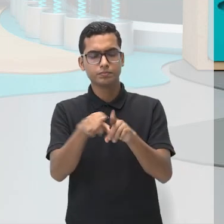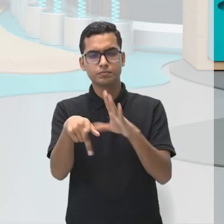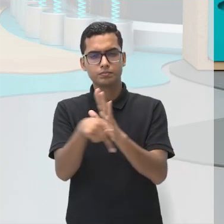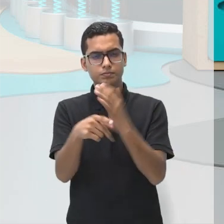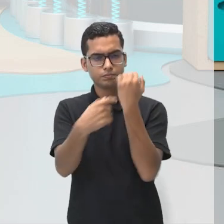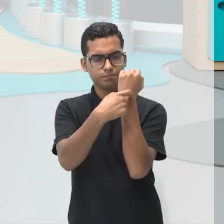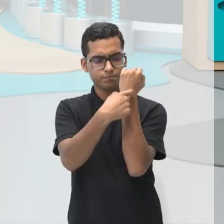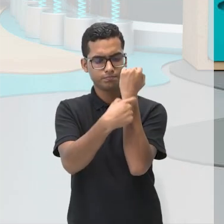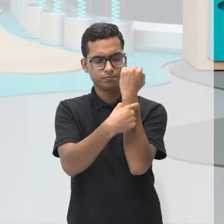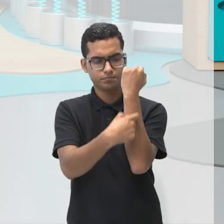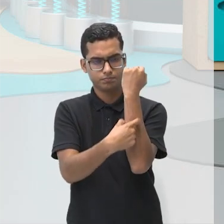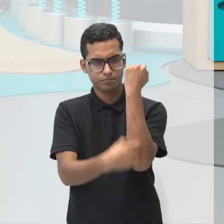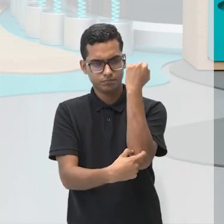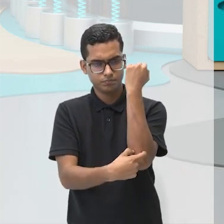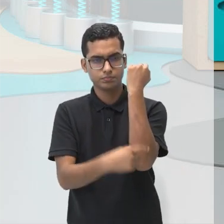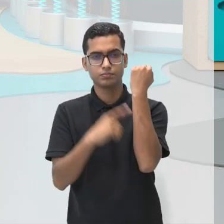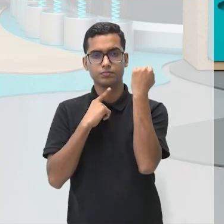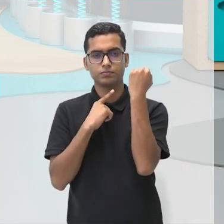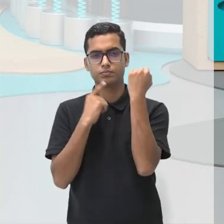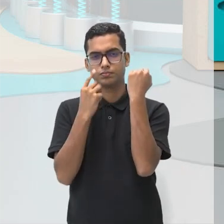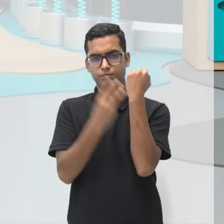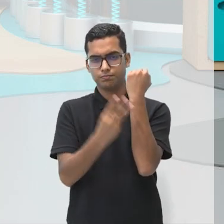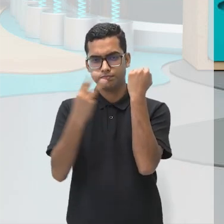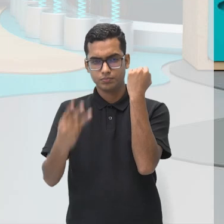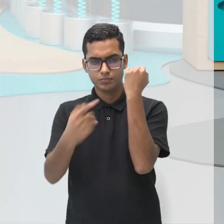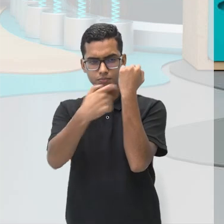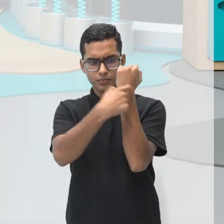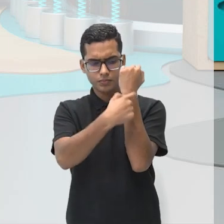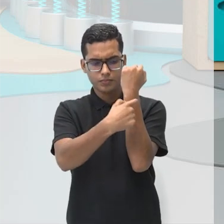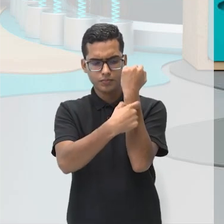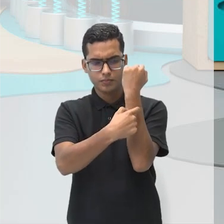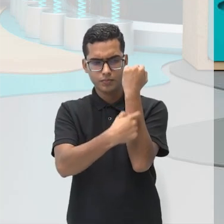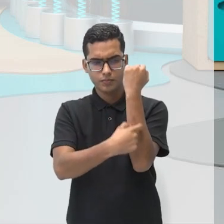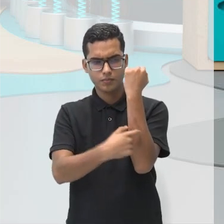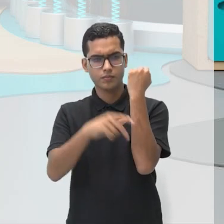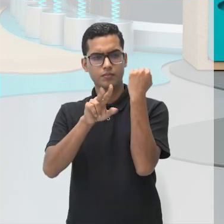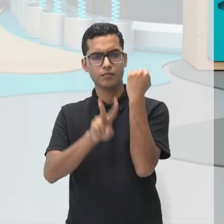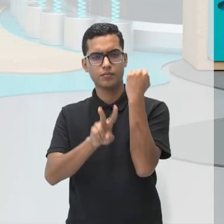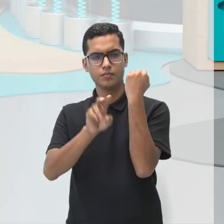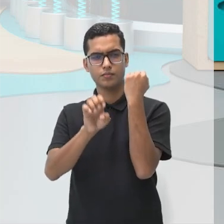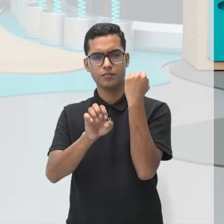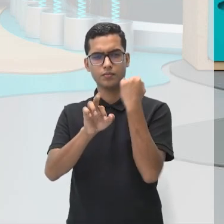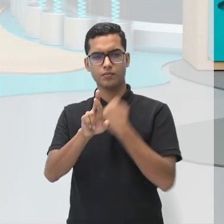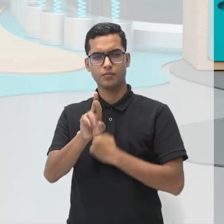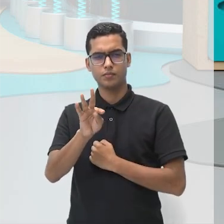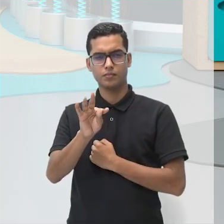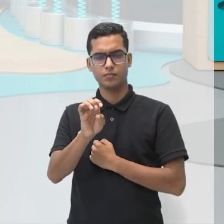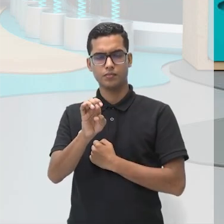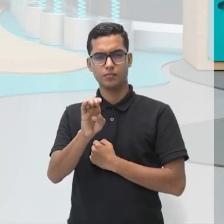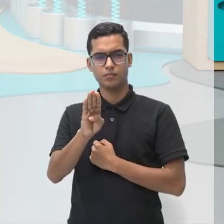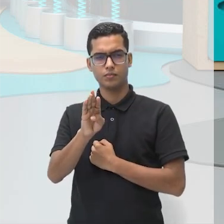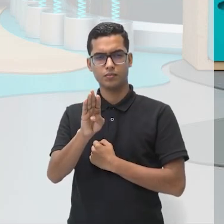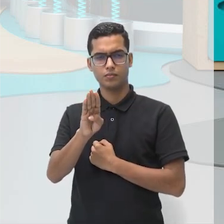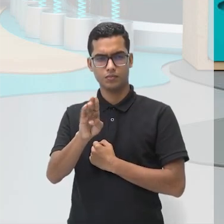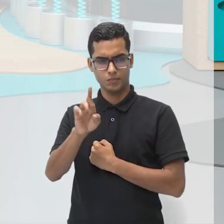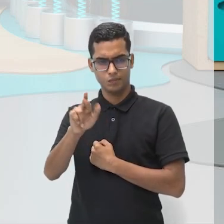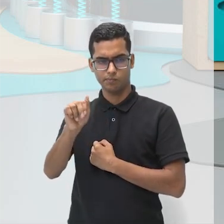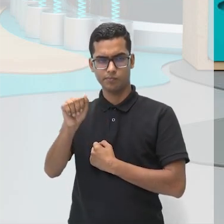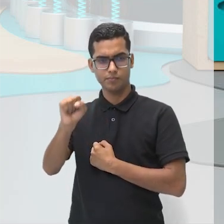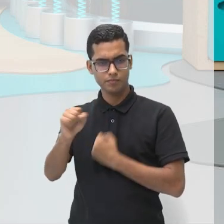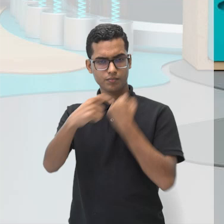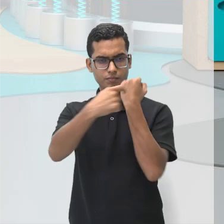para nós entendermos um pouco melhor essa estrutura, ela é formada por 33 vértebras, dividida em porções aí